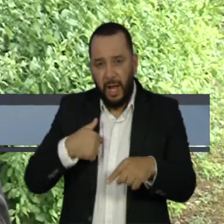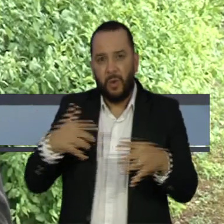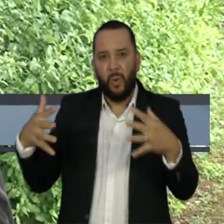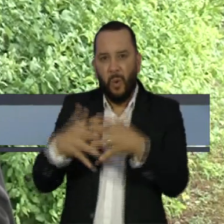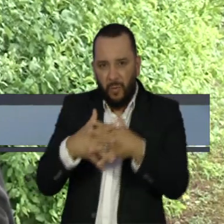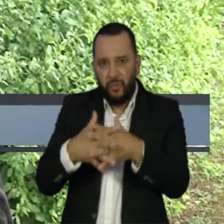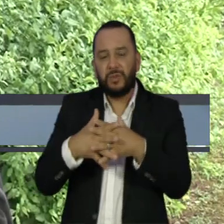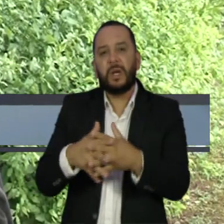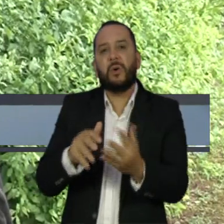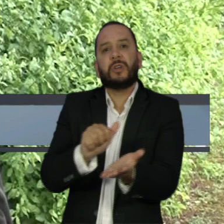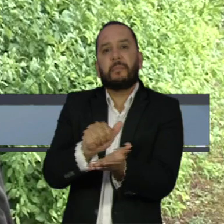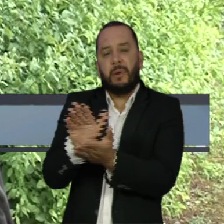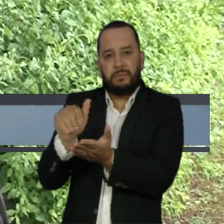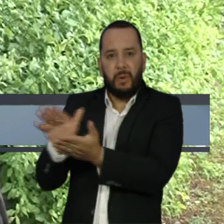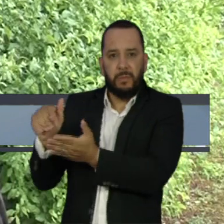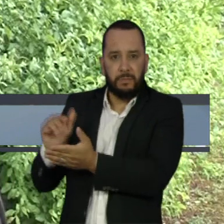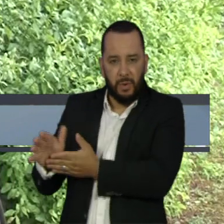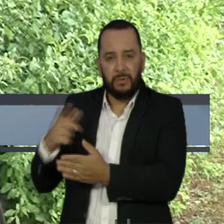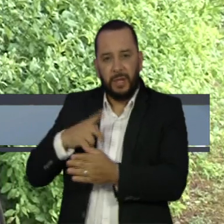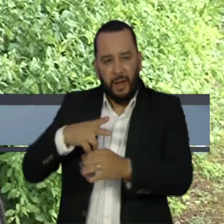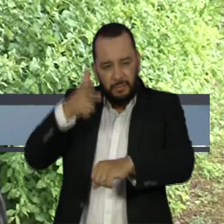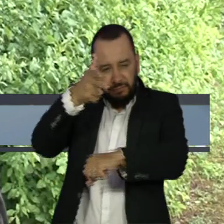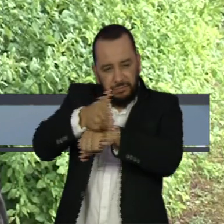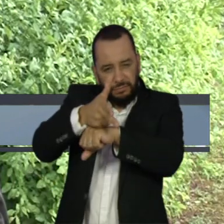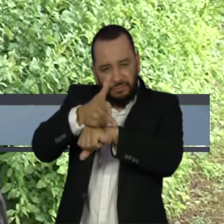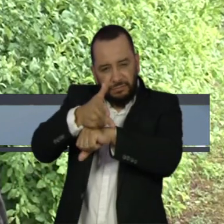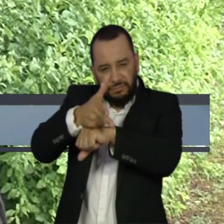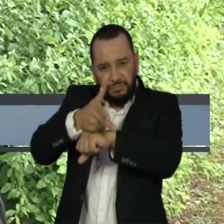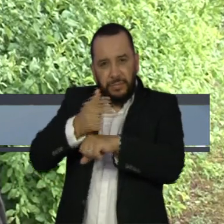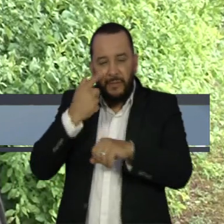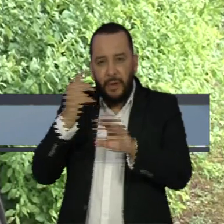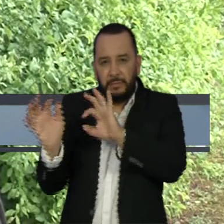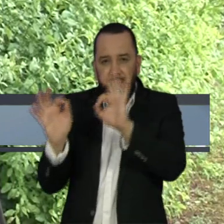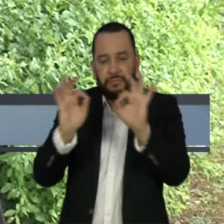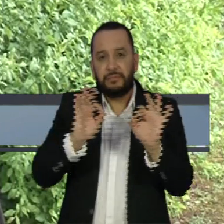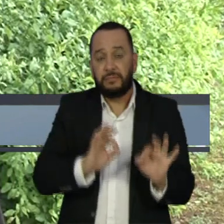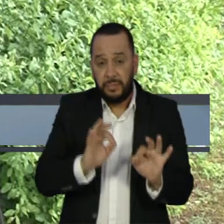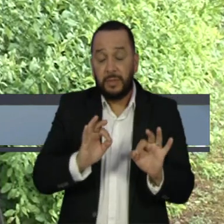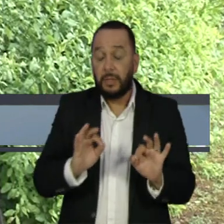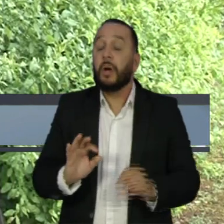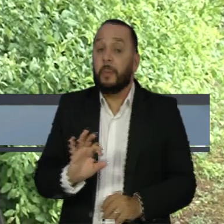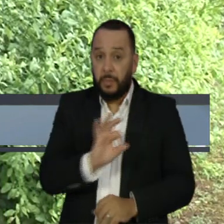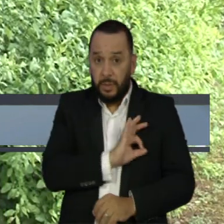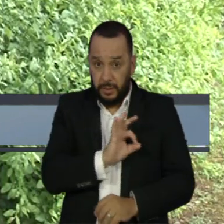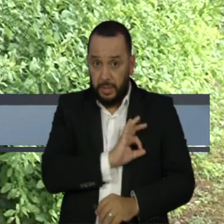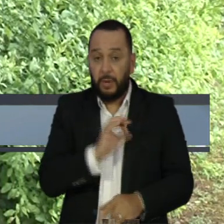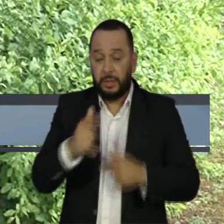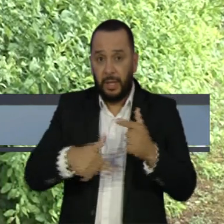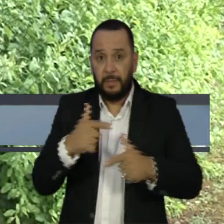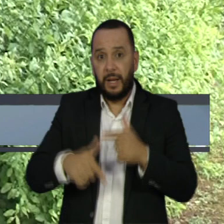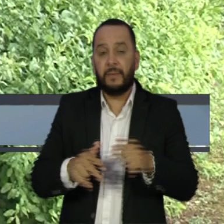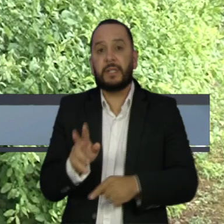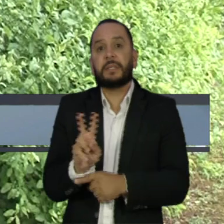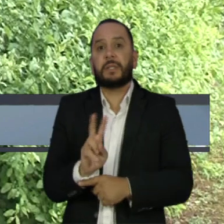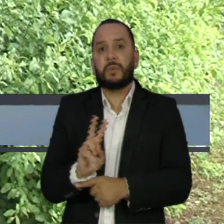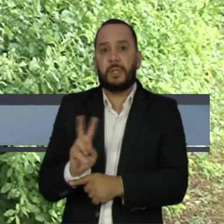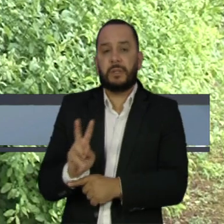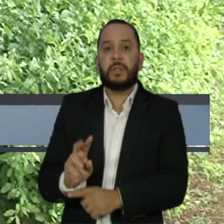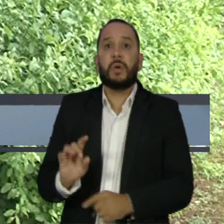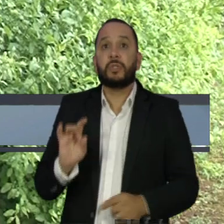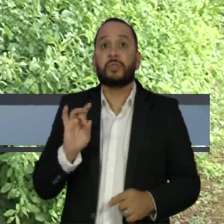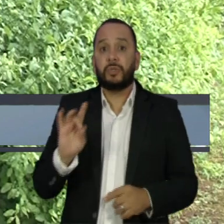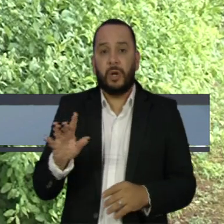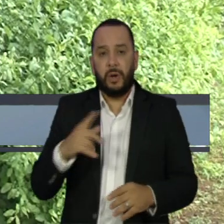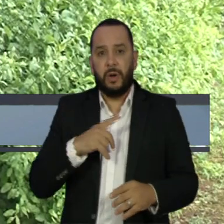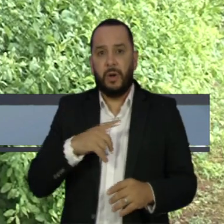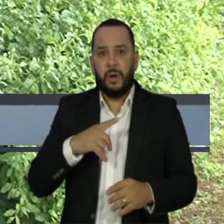das câmeras de segurança e por lá é possível o que policial trabalhava como segurança do local e não fazendo apenas serviços